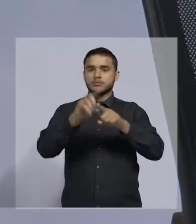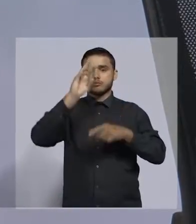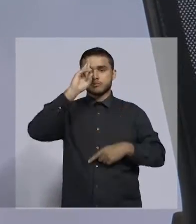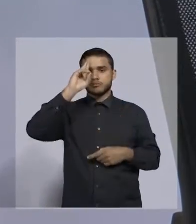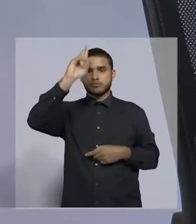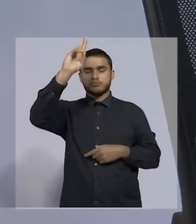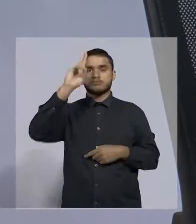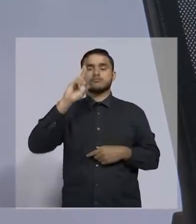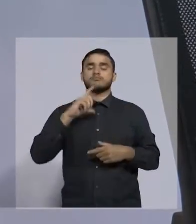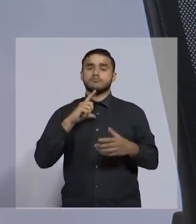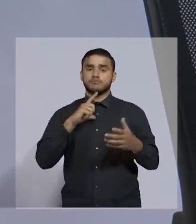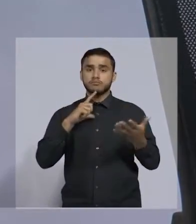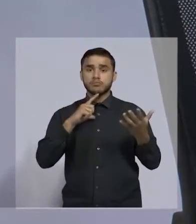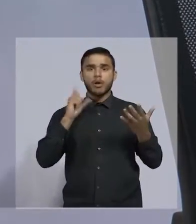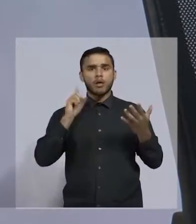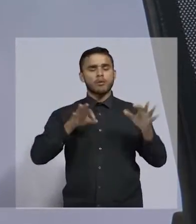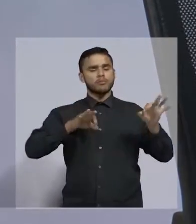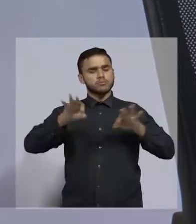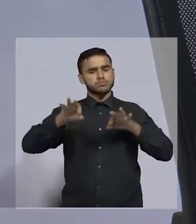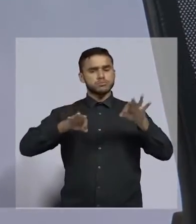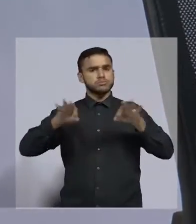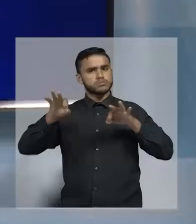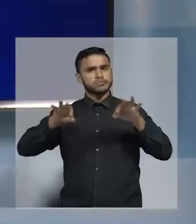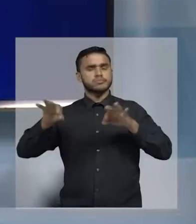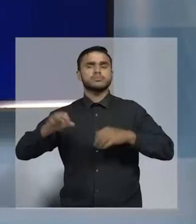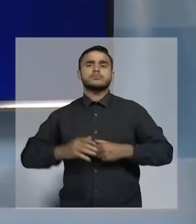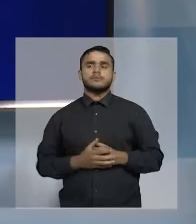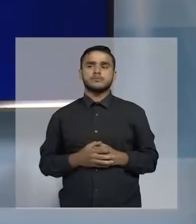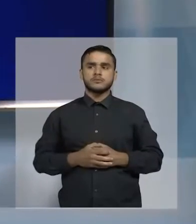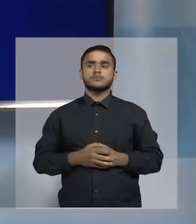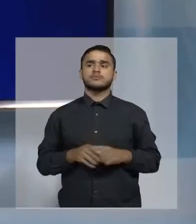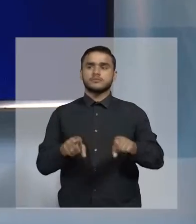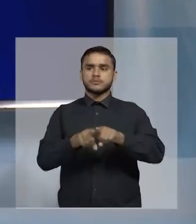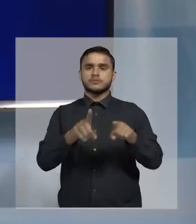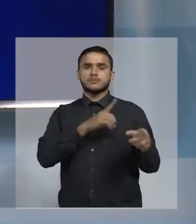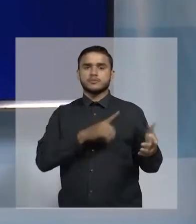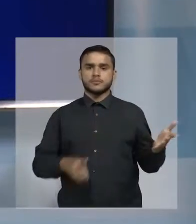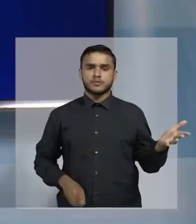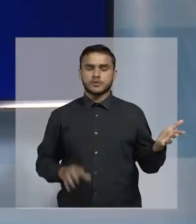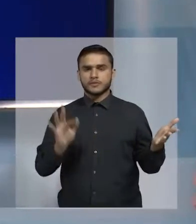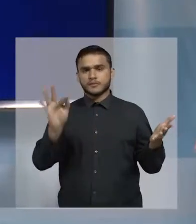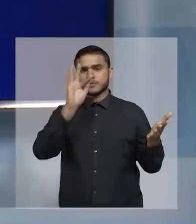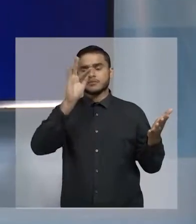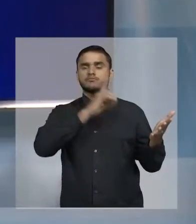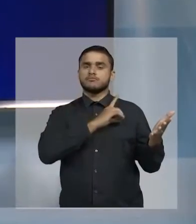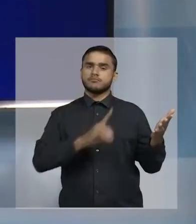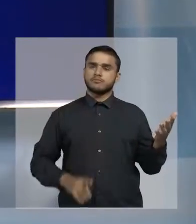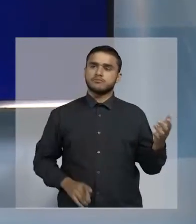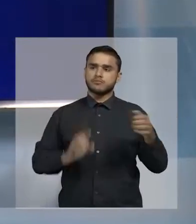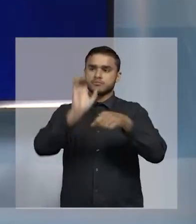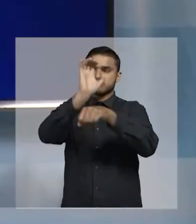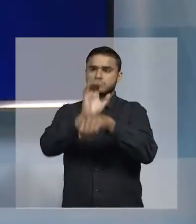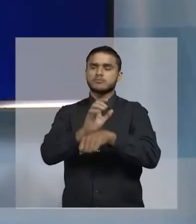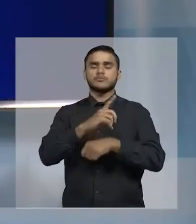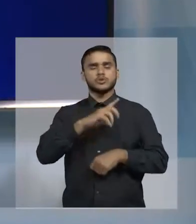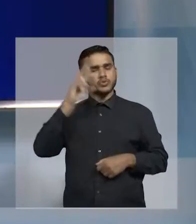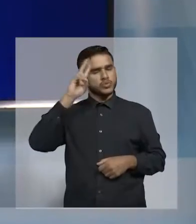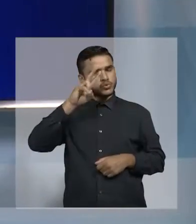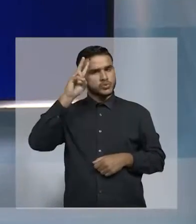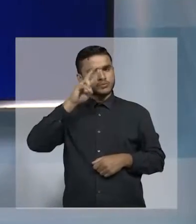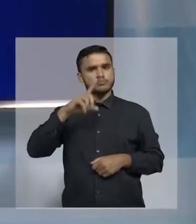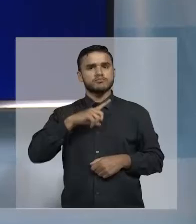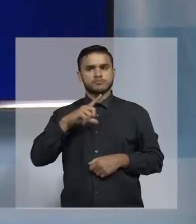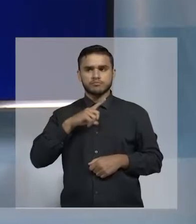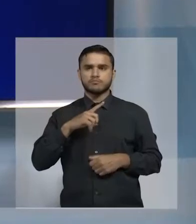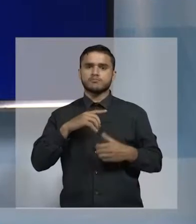comportou maravilhosamente bem. Foi deputado federal, deputado estadual, foi constituinte, tem uma história... Até na área administrativa mesmo. O